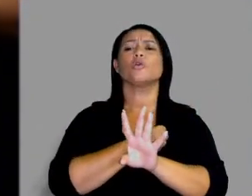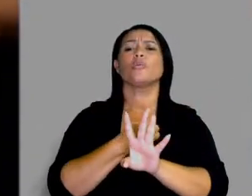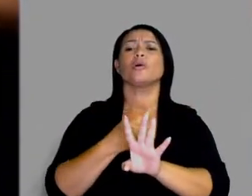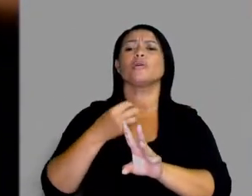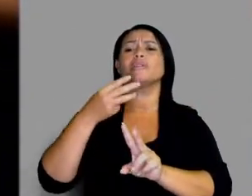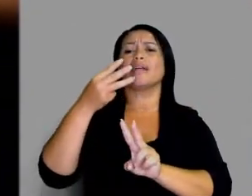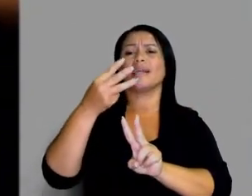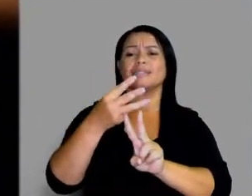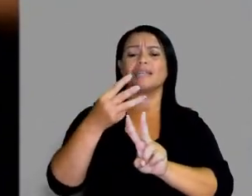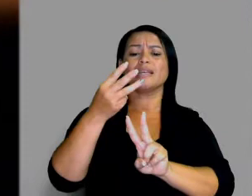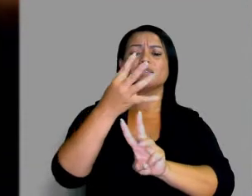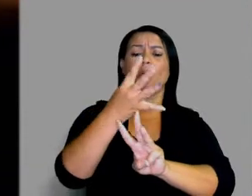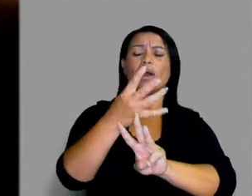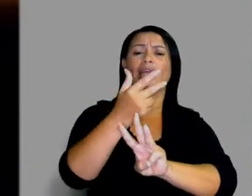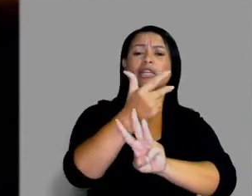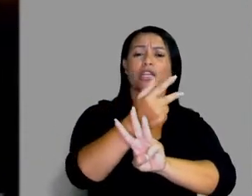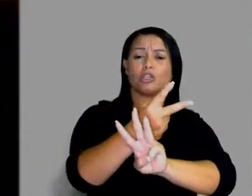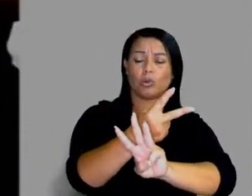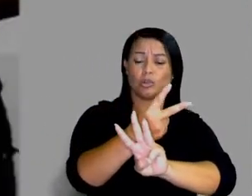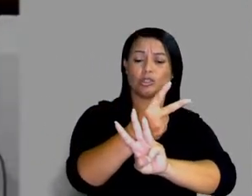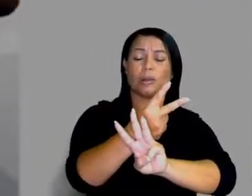número?